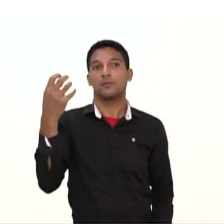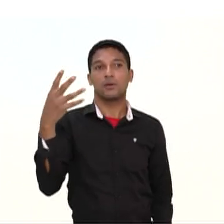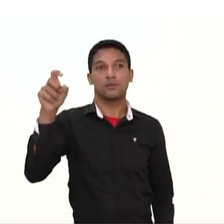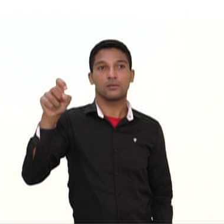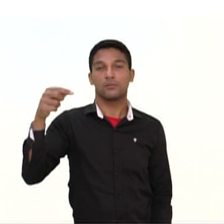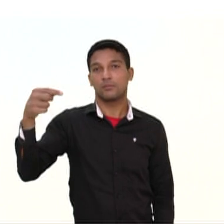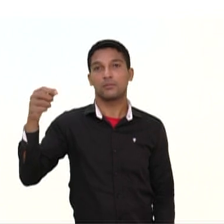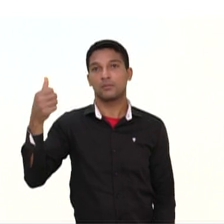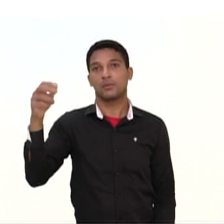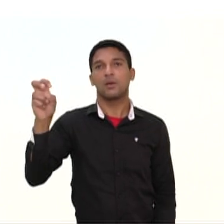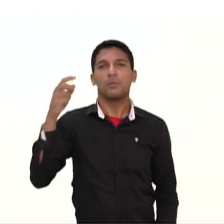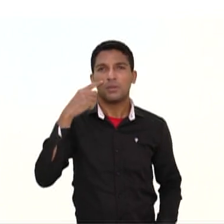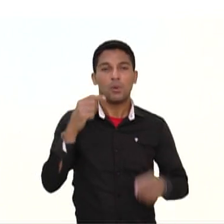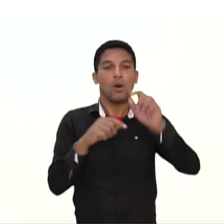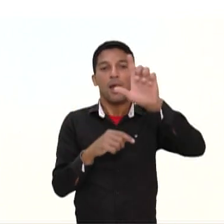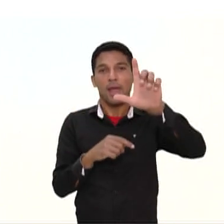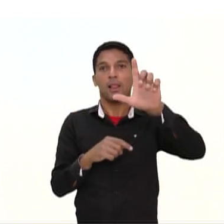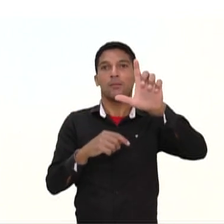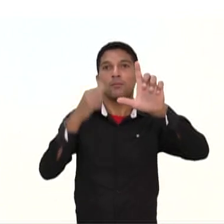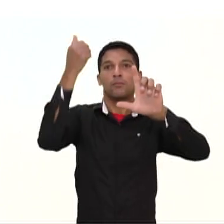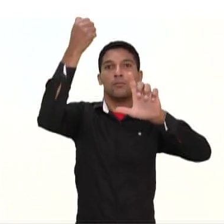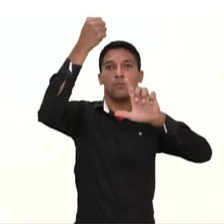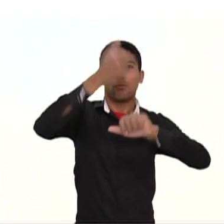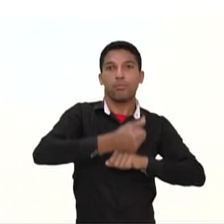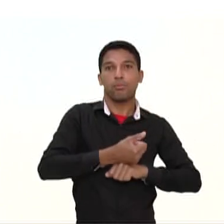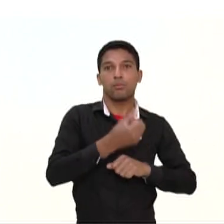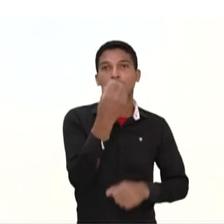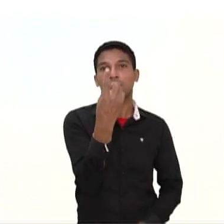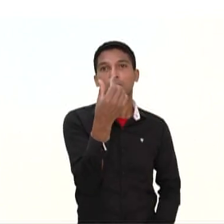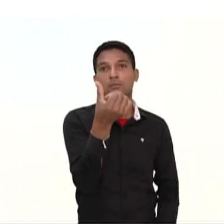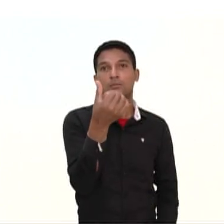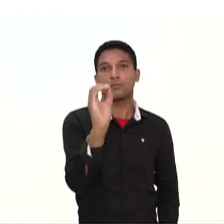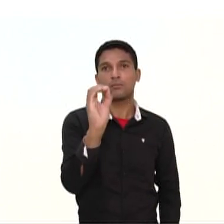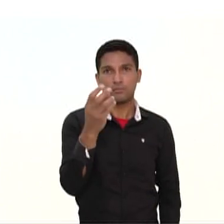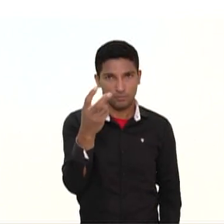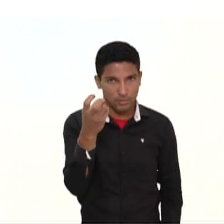160, ok? Agora a gente vai ter que fazer aqui uma